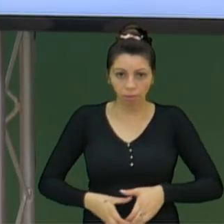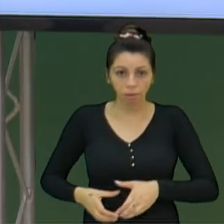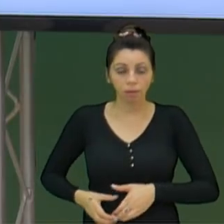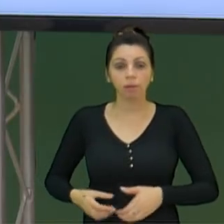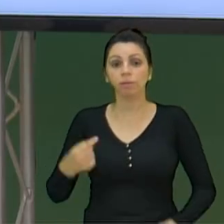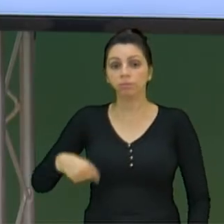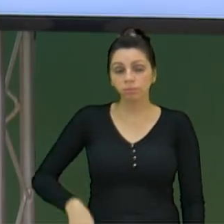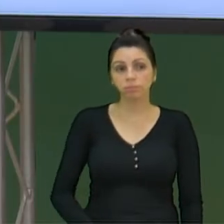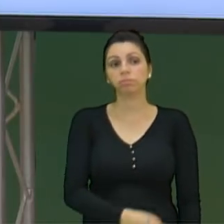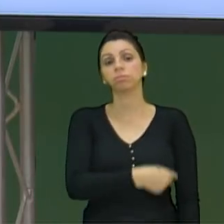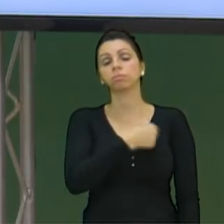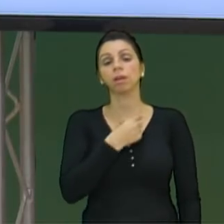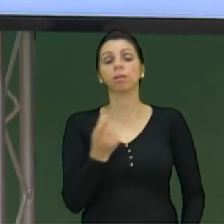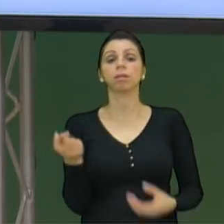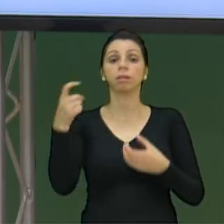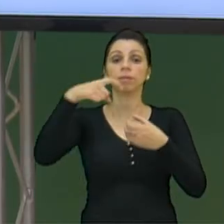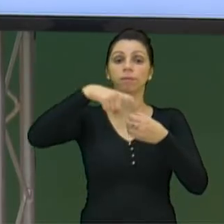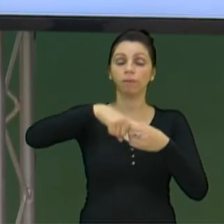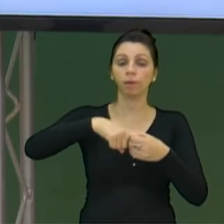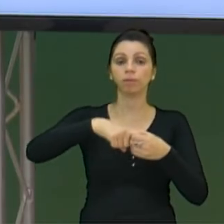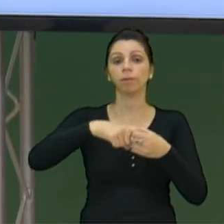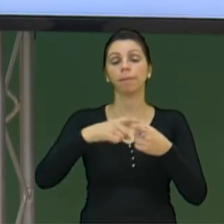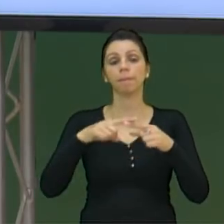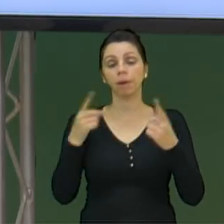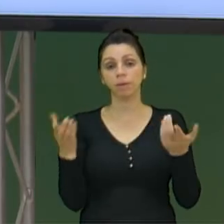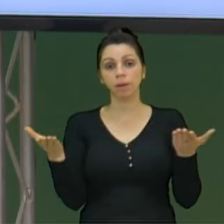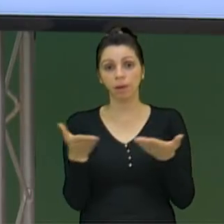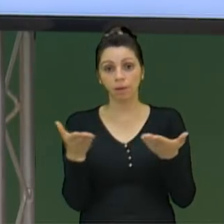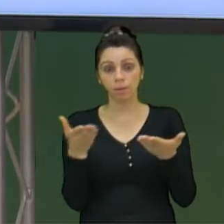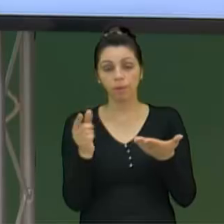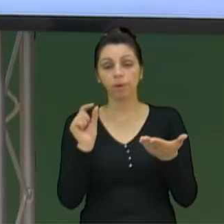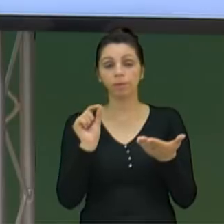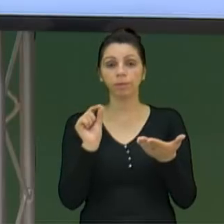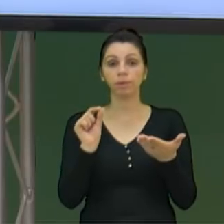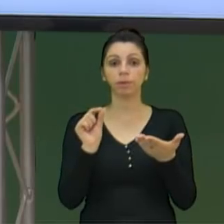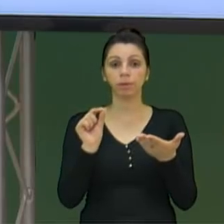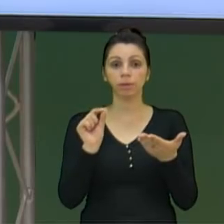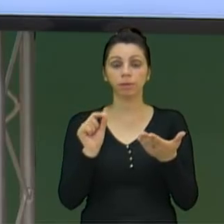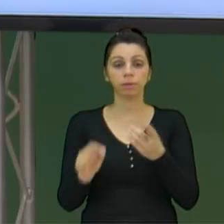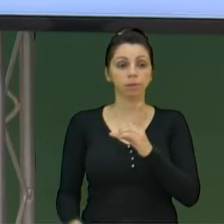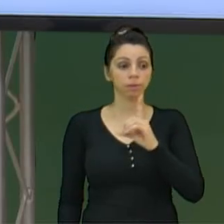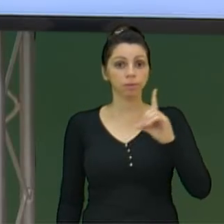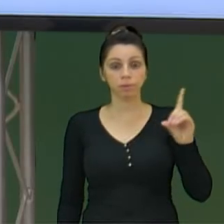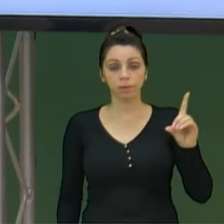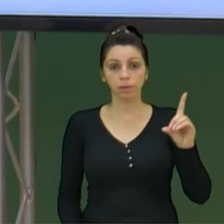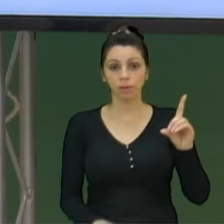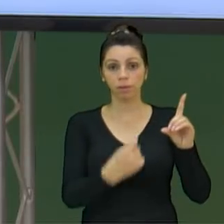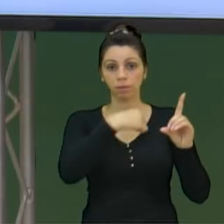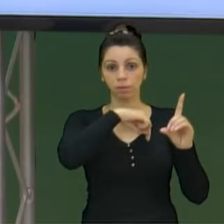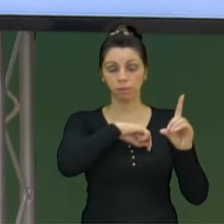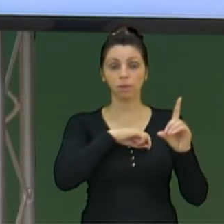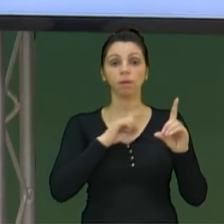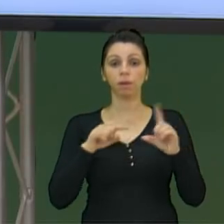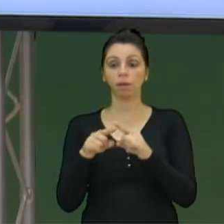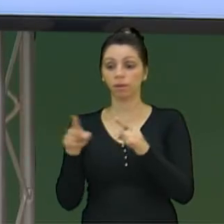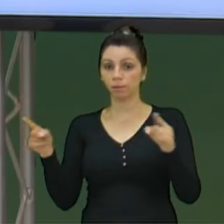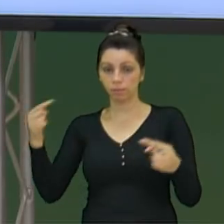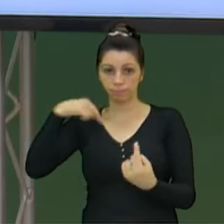Circulou no corpo todo, ele vai voltar, só que agora pelo lado direito. Então, esse trajeto é a grande